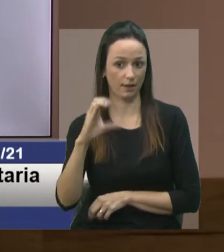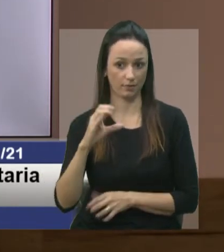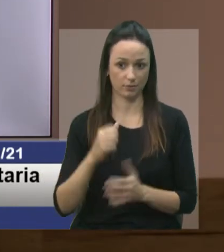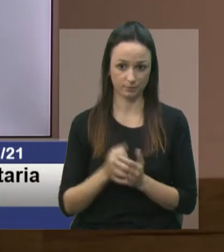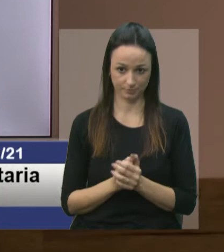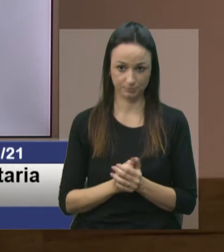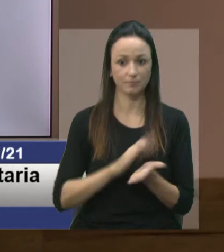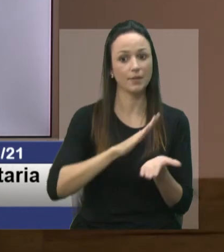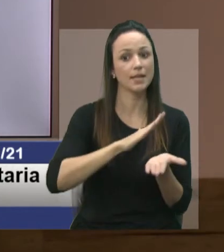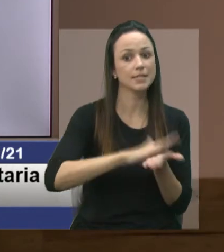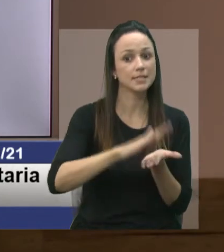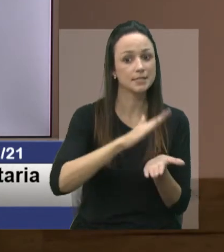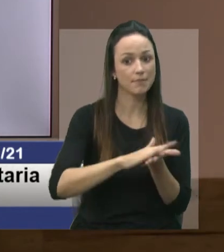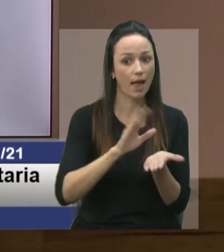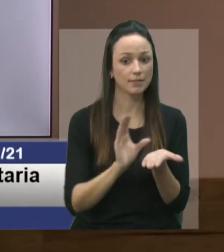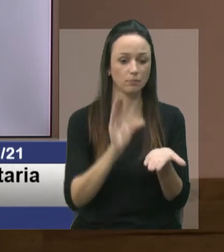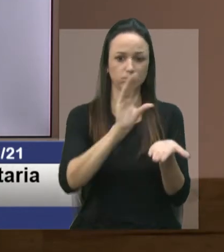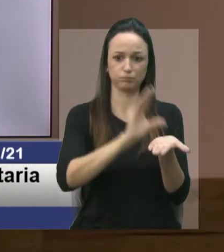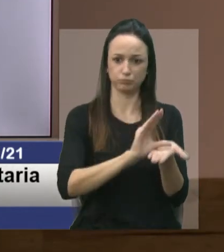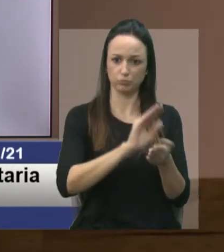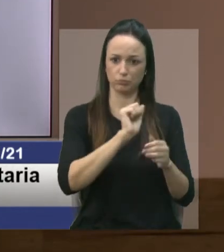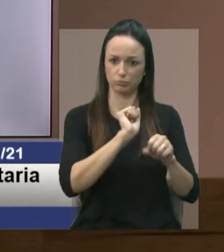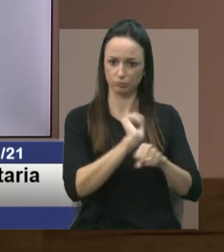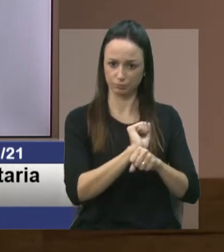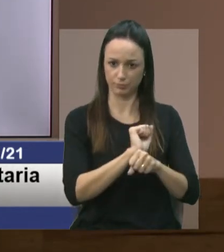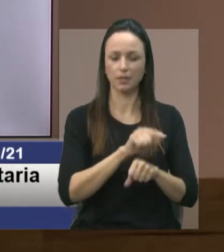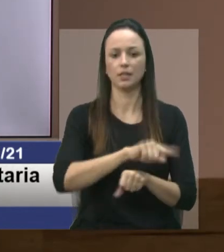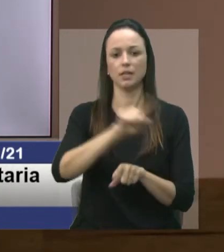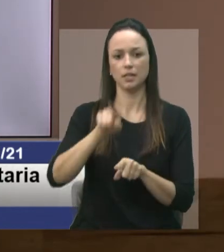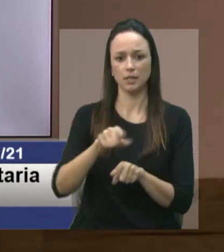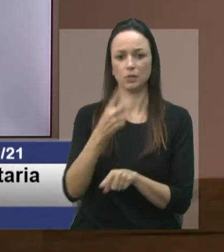R$ 333.586.246,94 de despesa empenhada e